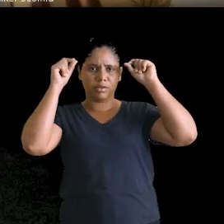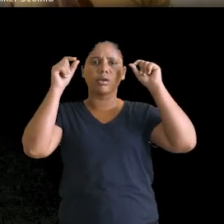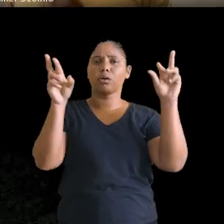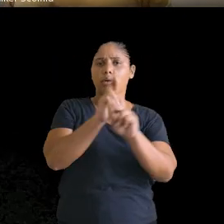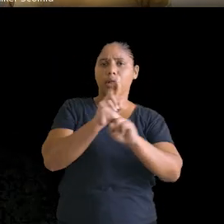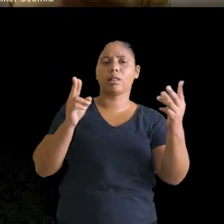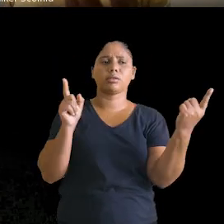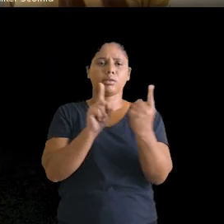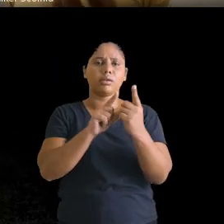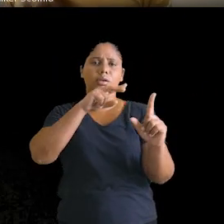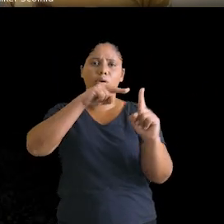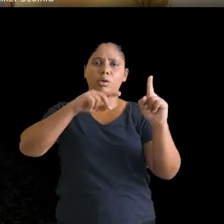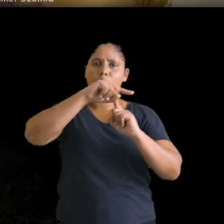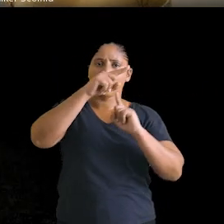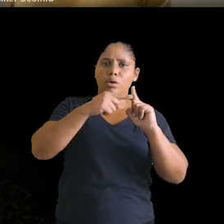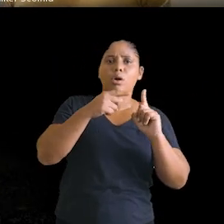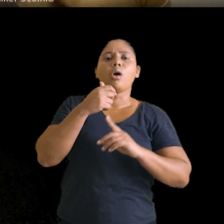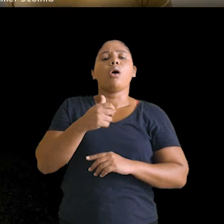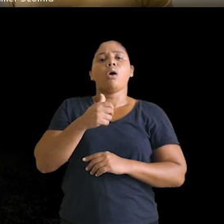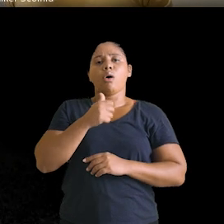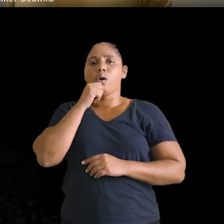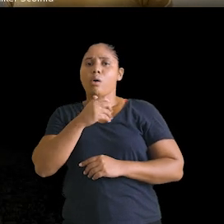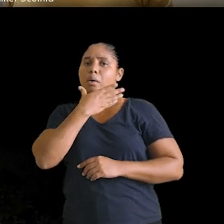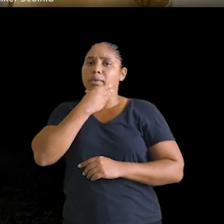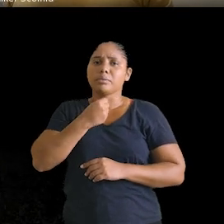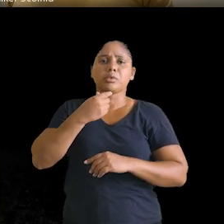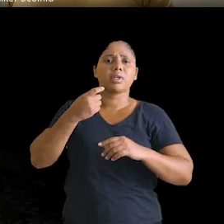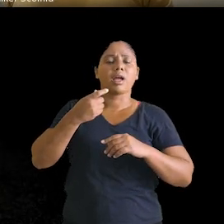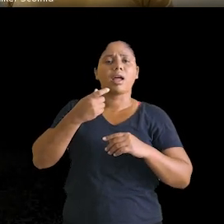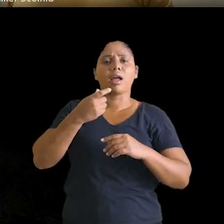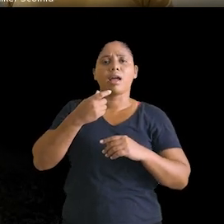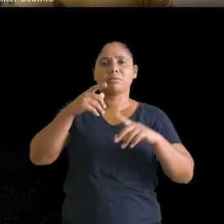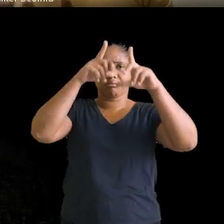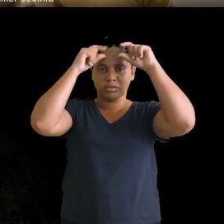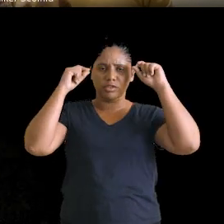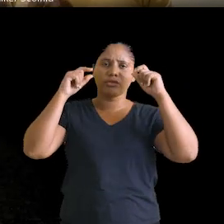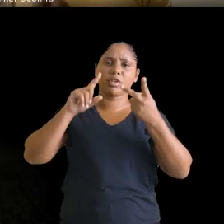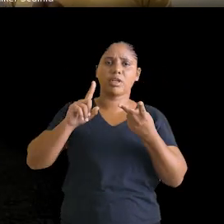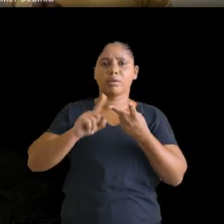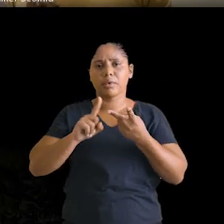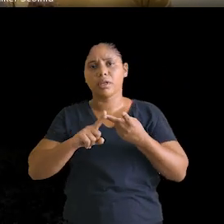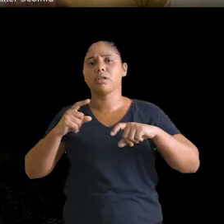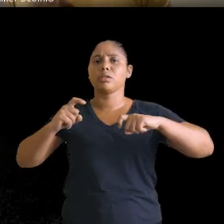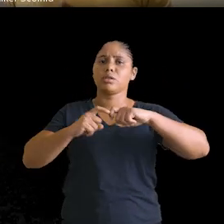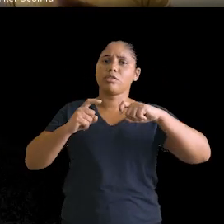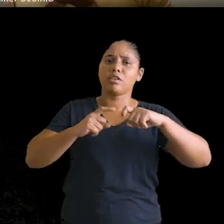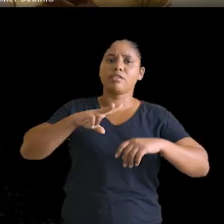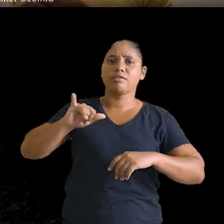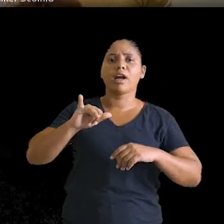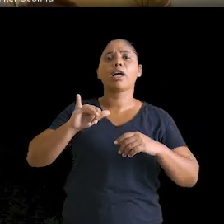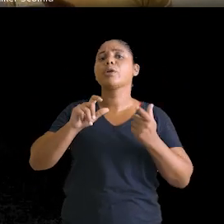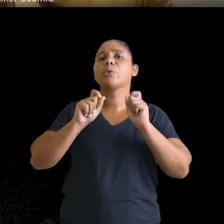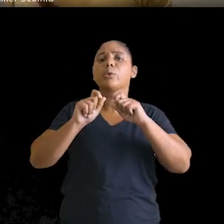propriamente dito, tanto enfermeiros e enfermeiras, como médicos e médicas, que adequado e acessibilidade às necessidades das